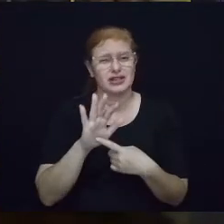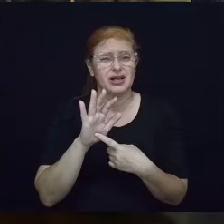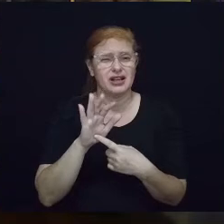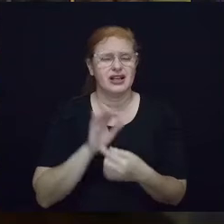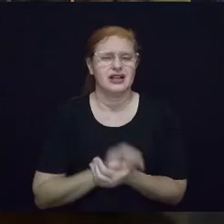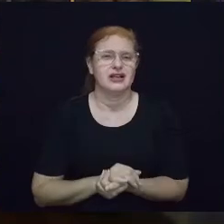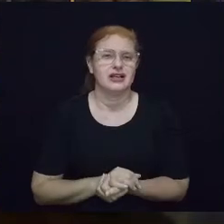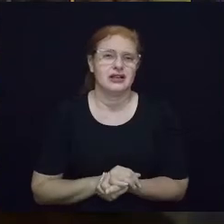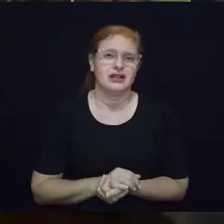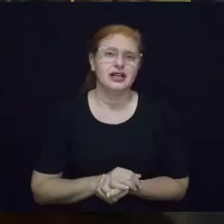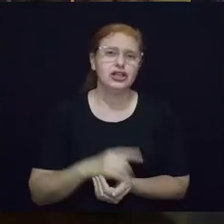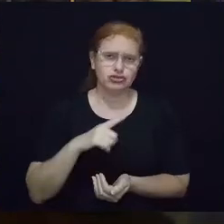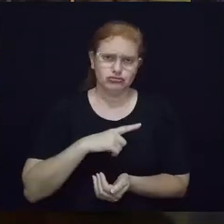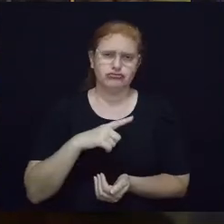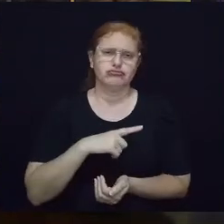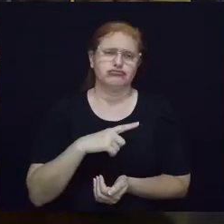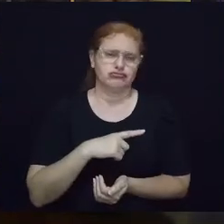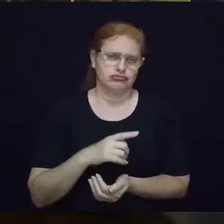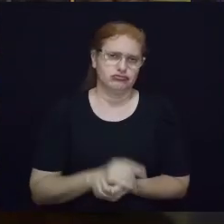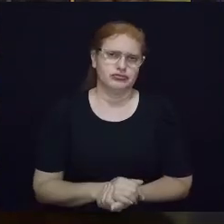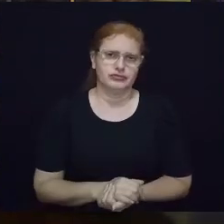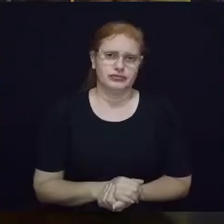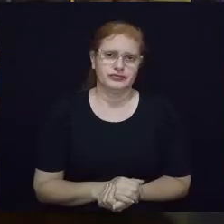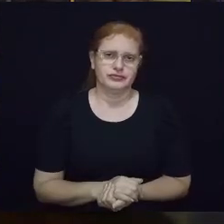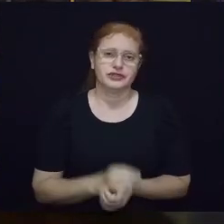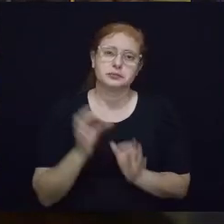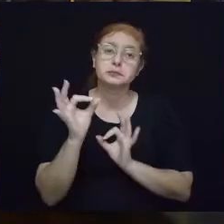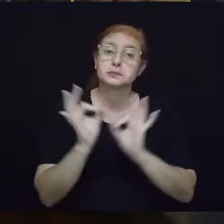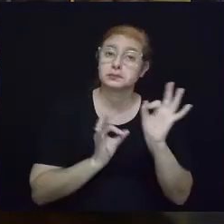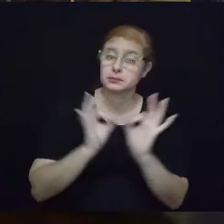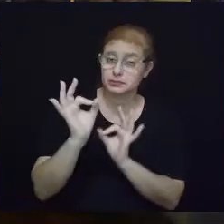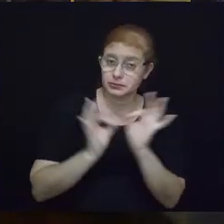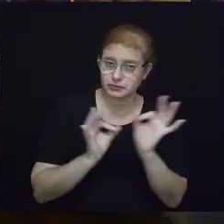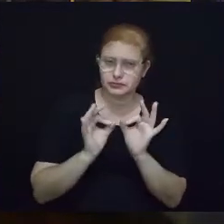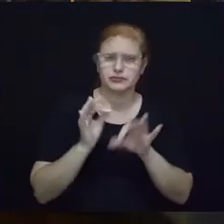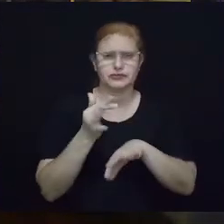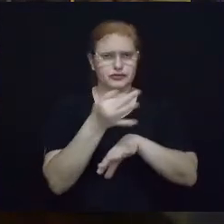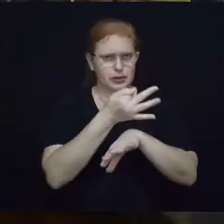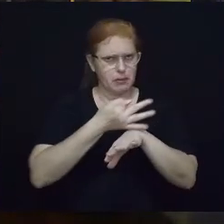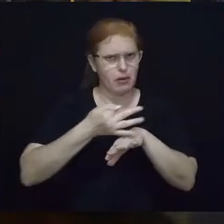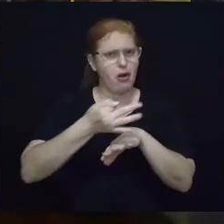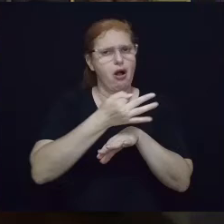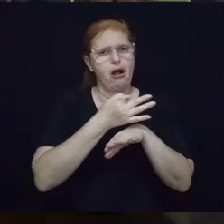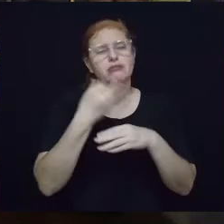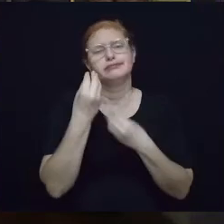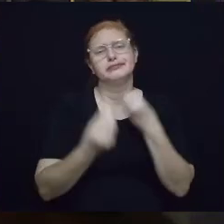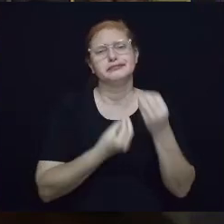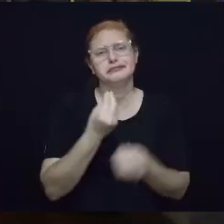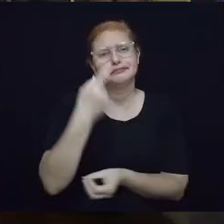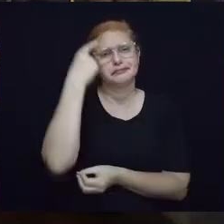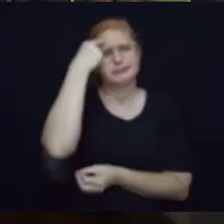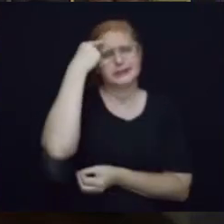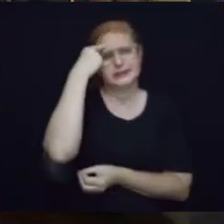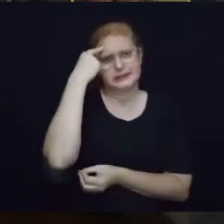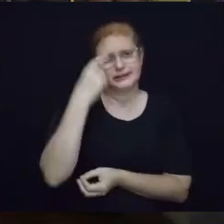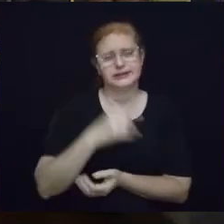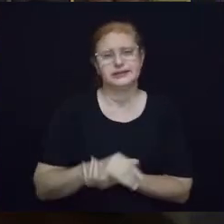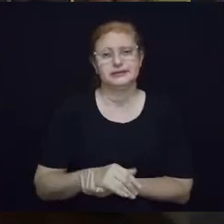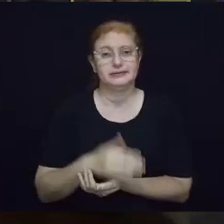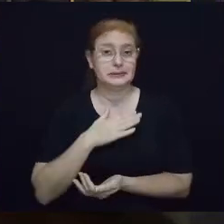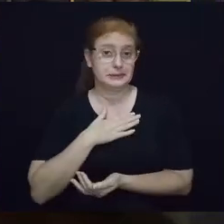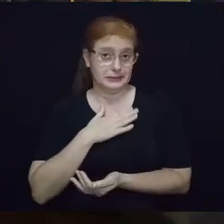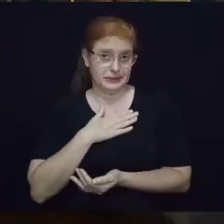né? Tinha claramente vitrine. uma organização formal, assim, de como que eu pensei. Quer dizer, para mim